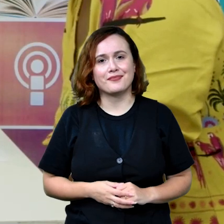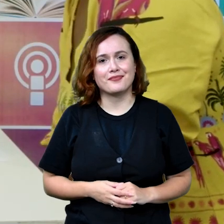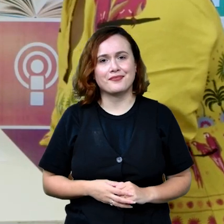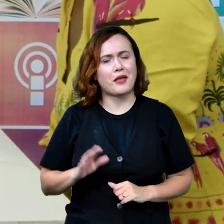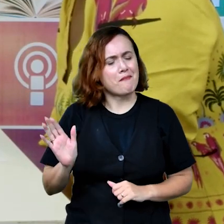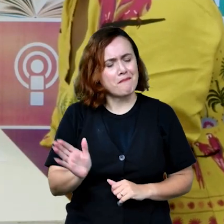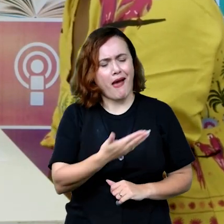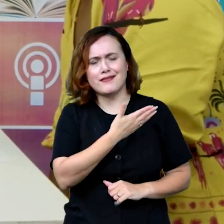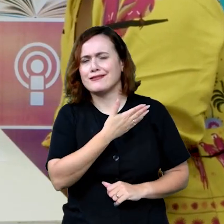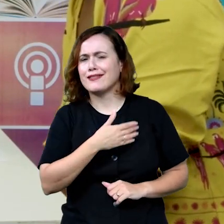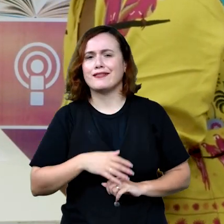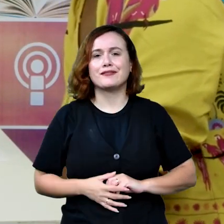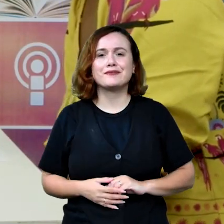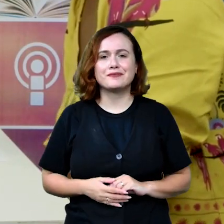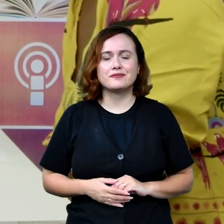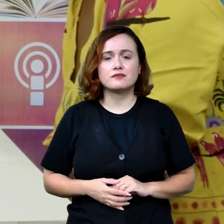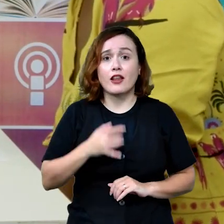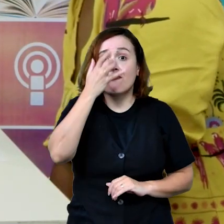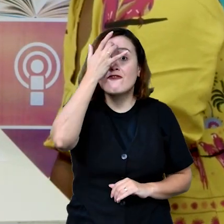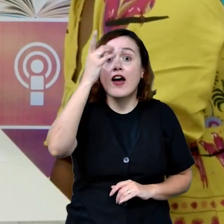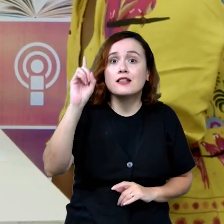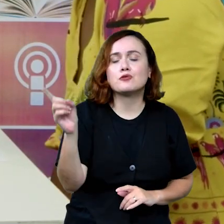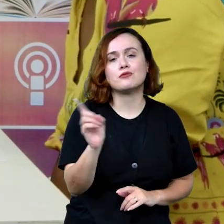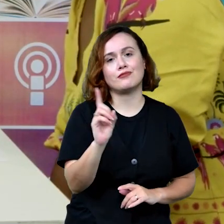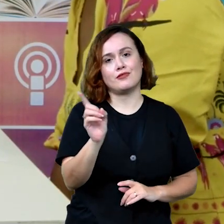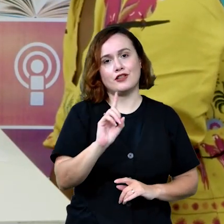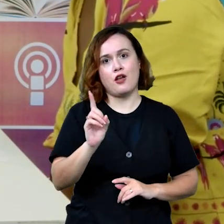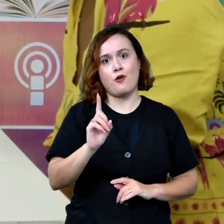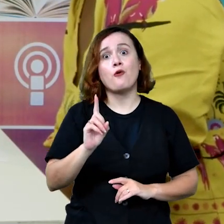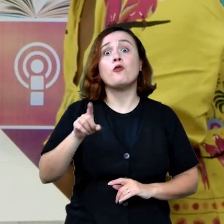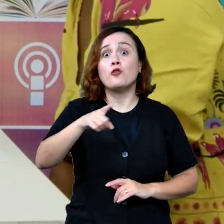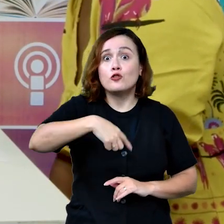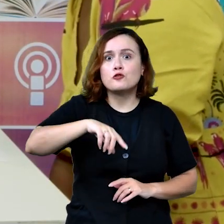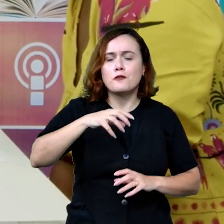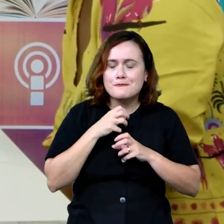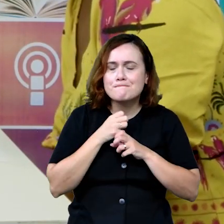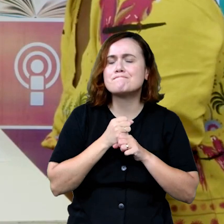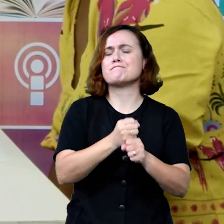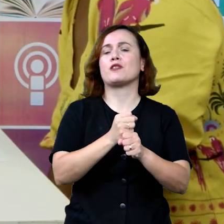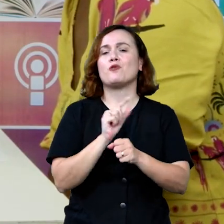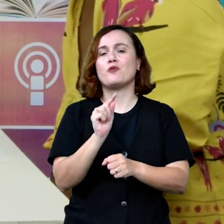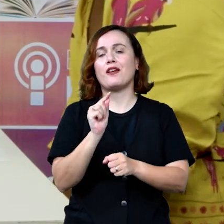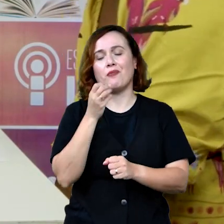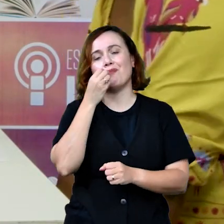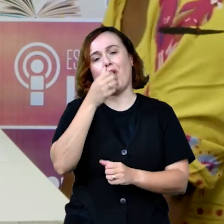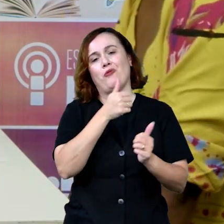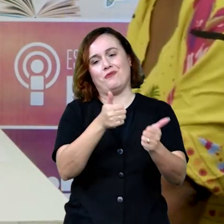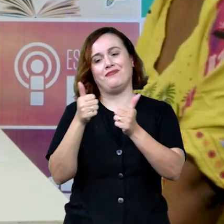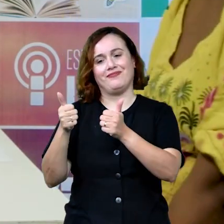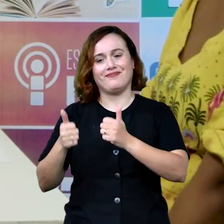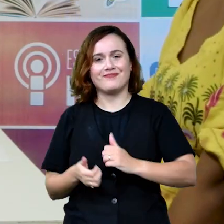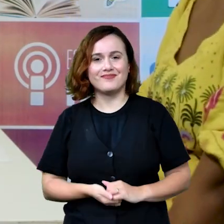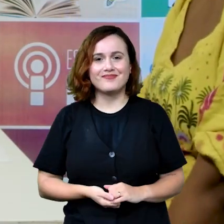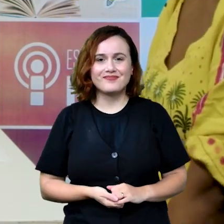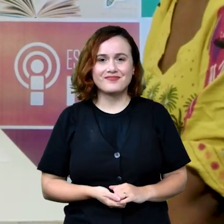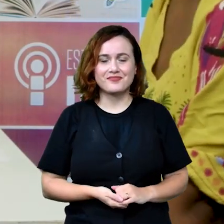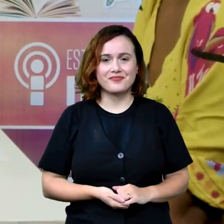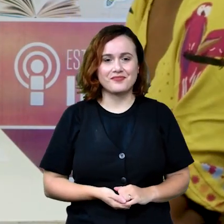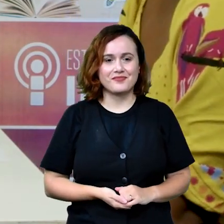fica. Então, acho que a gente tem que... Não é fácil, mas a gente tem que aprender a se agarrar nos dias bons.